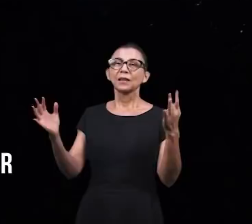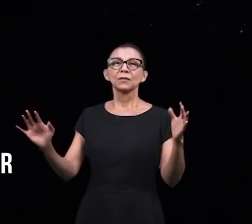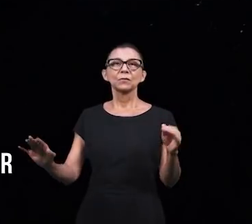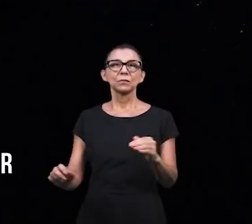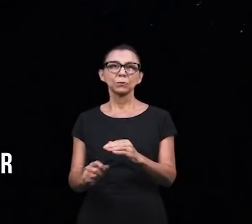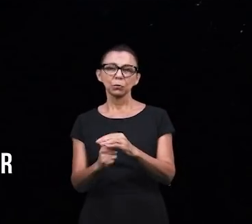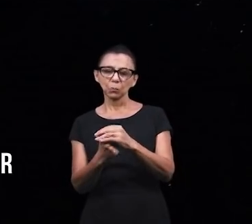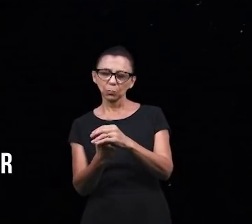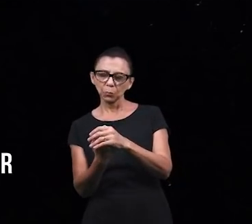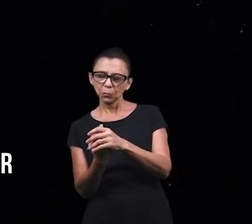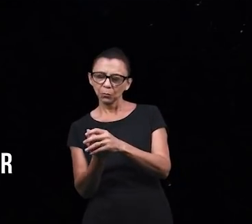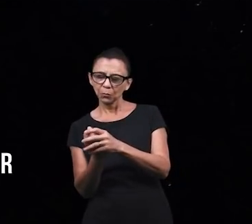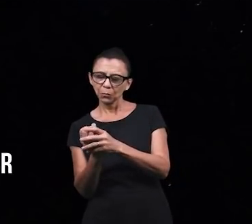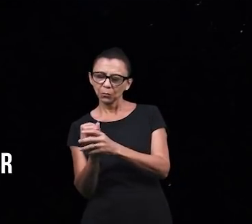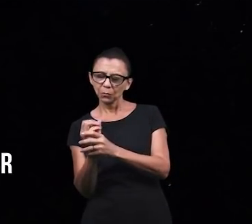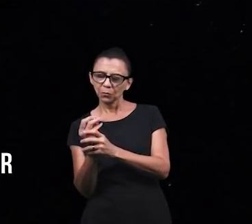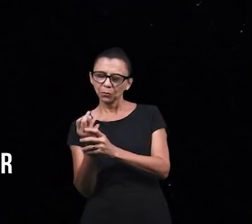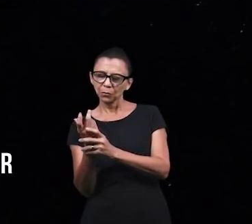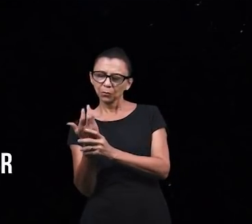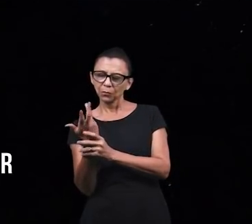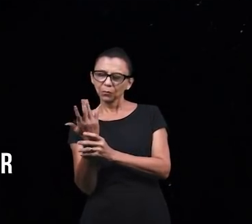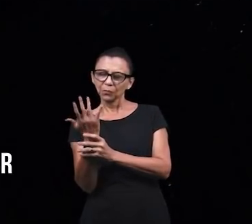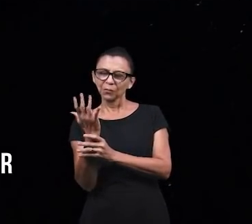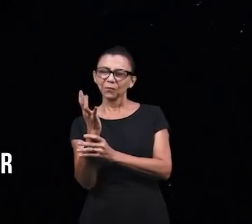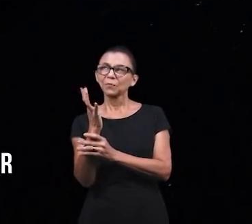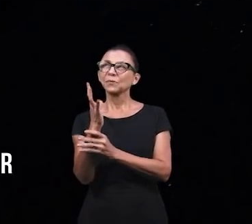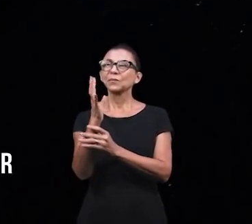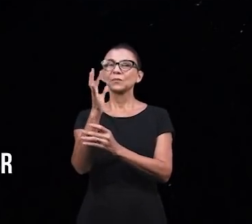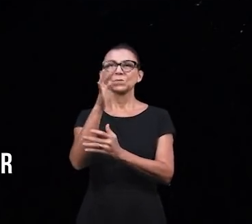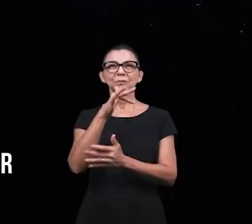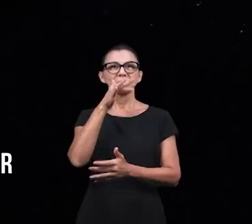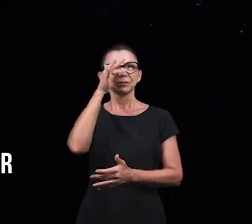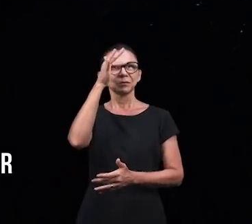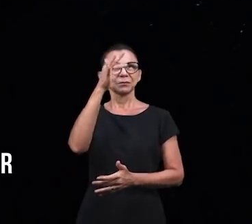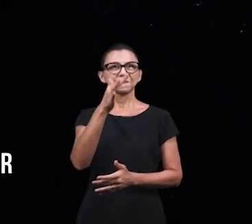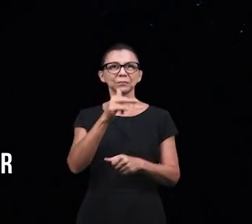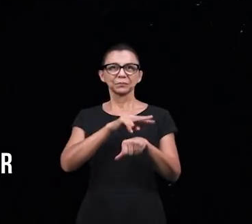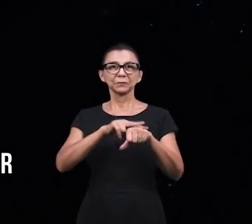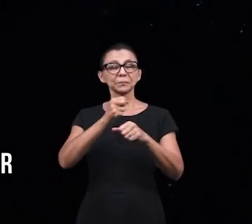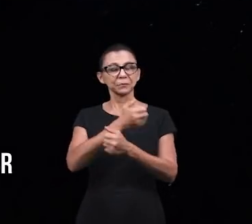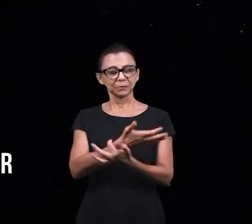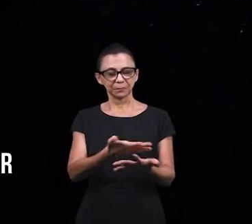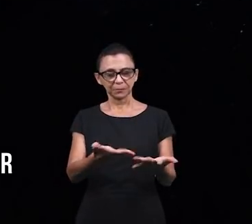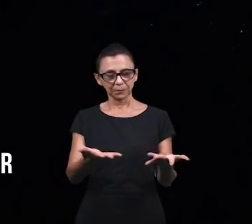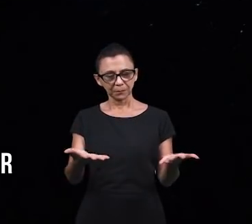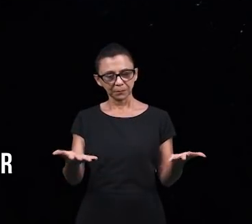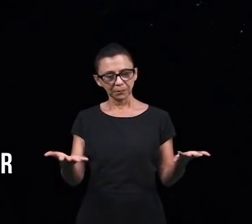Como uma flor pequena em teu